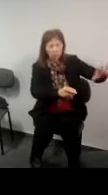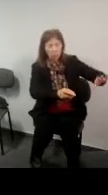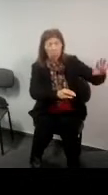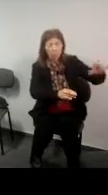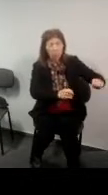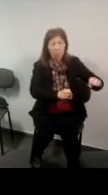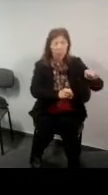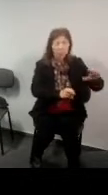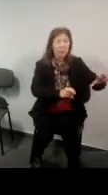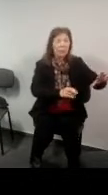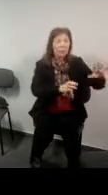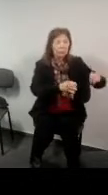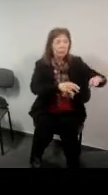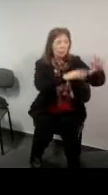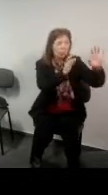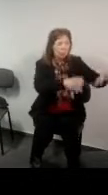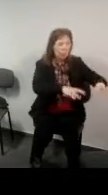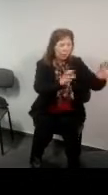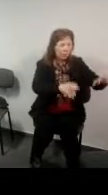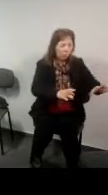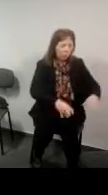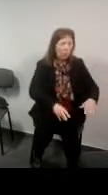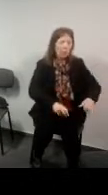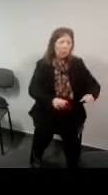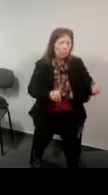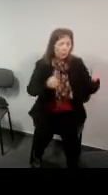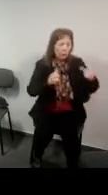magnético, realmente o laríngeo está desarmonizado, se harmoniza, tal.